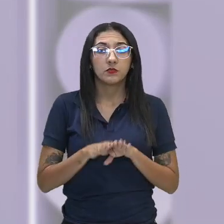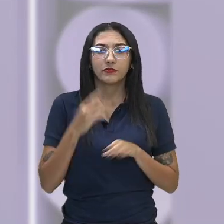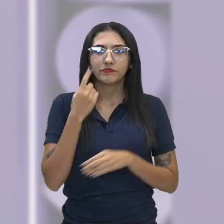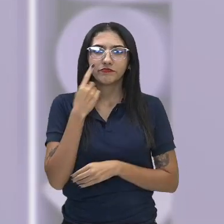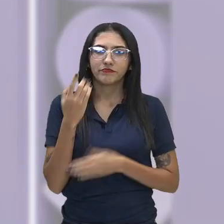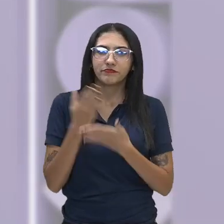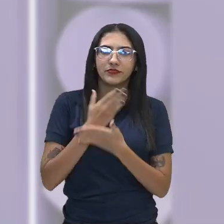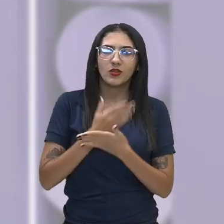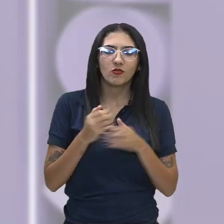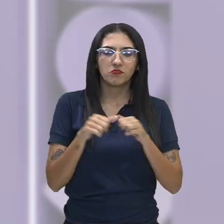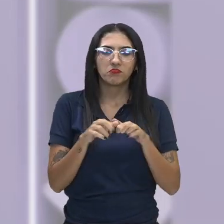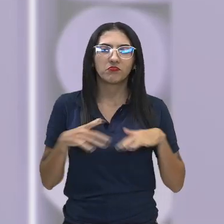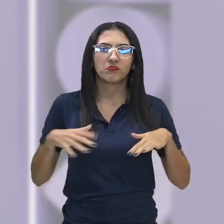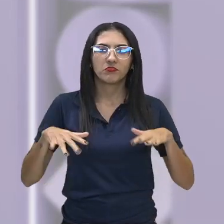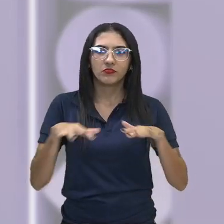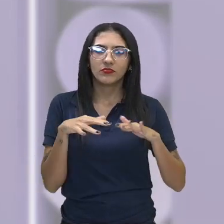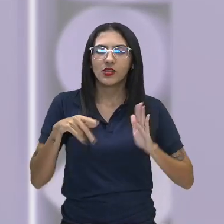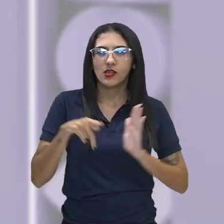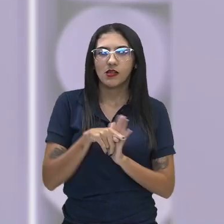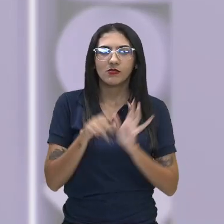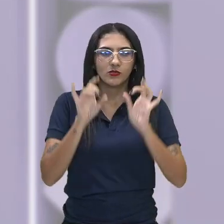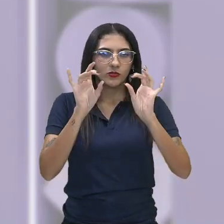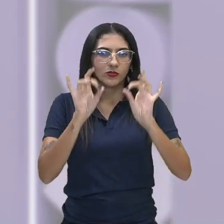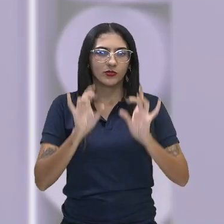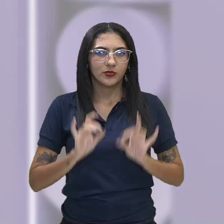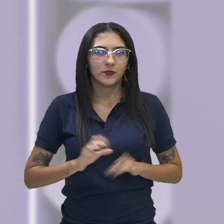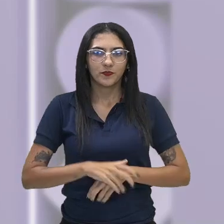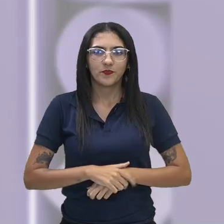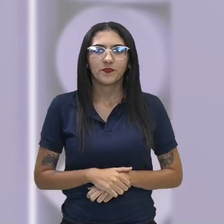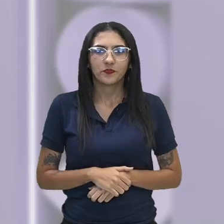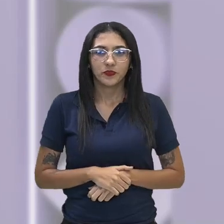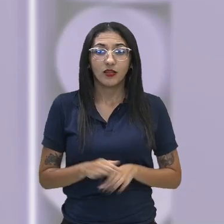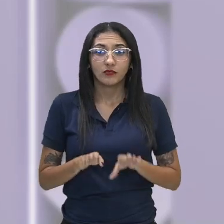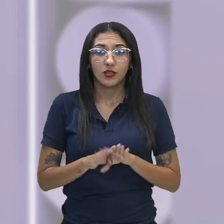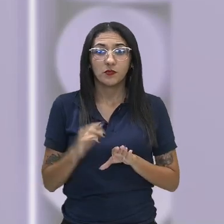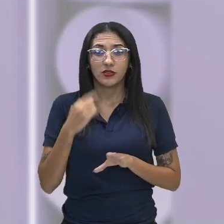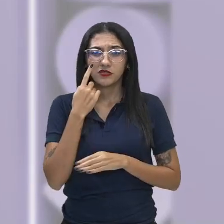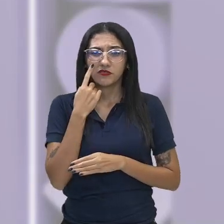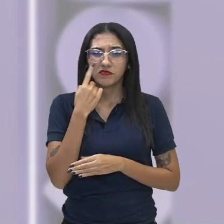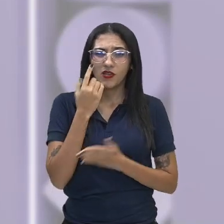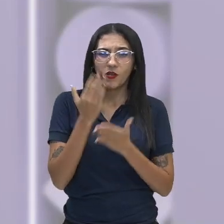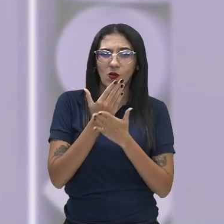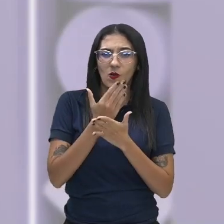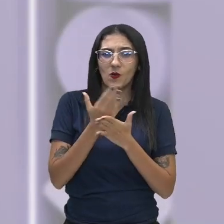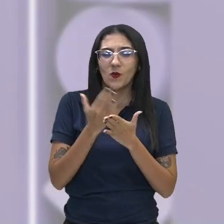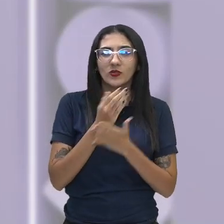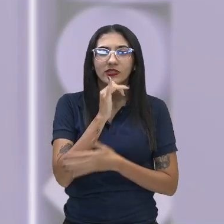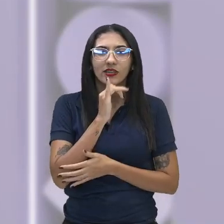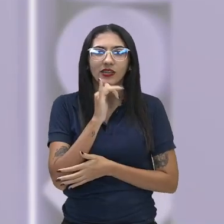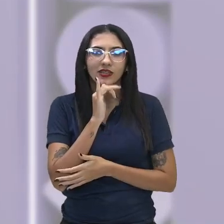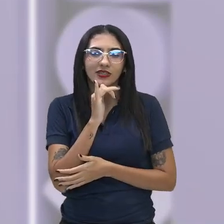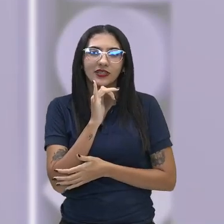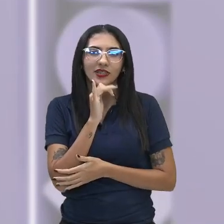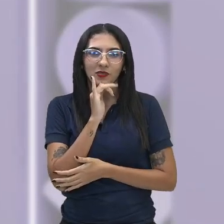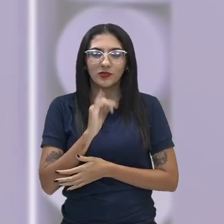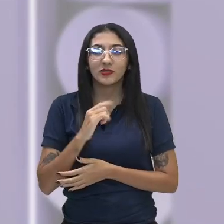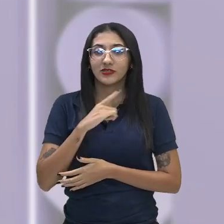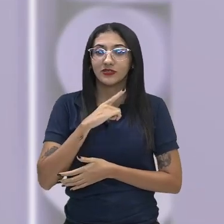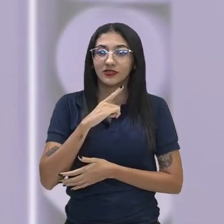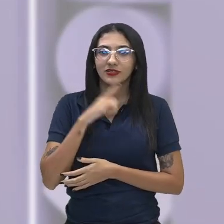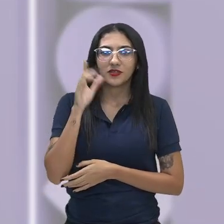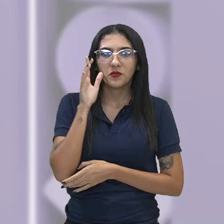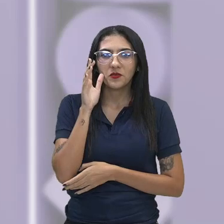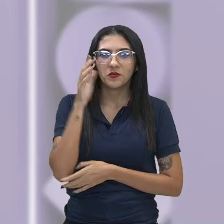rituais celebrativos e, ao mesmo tempo, ficamos com alguns exemplos concretos que acontecem em